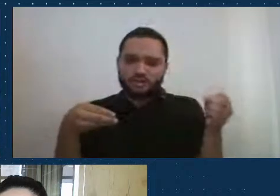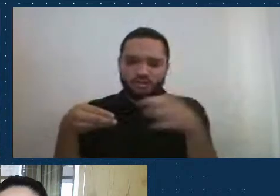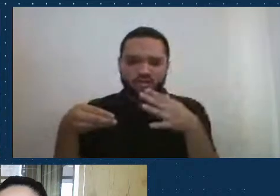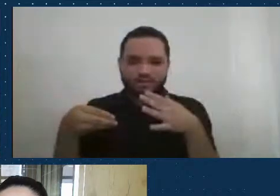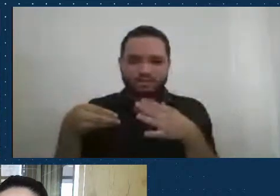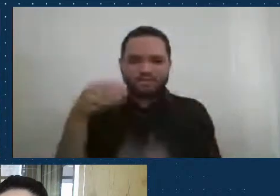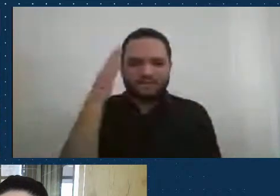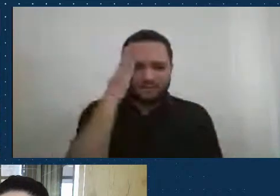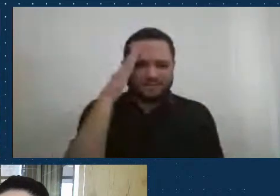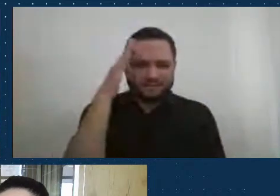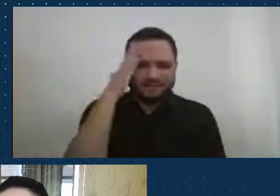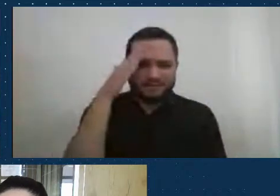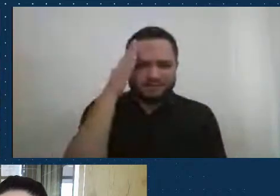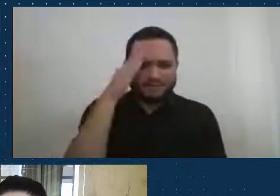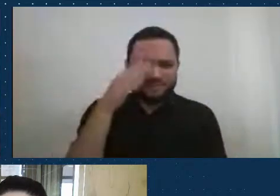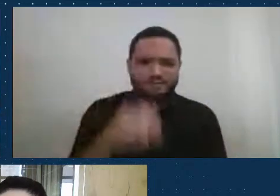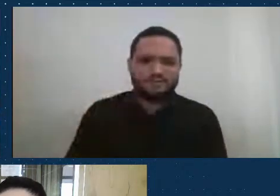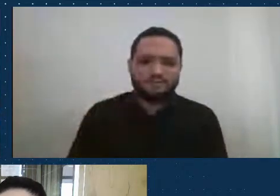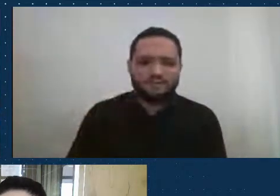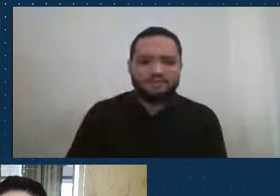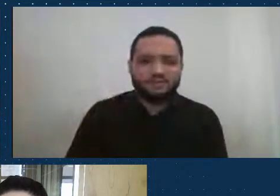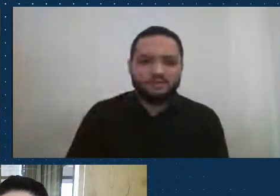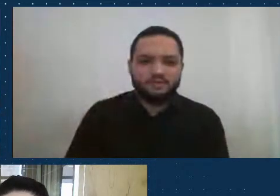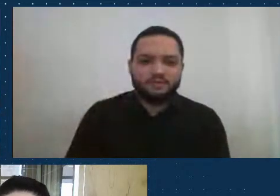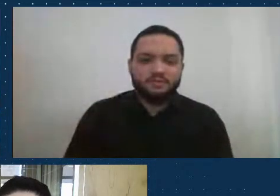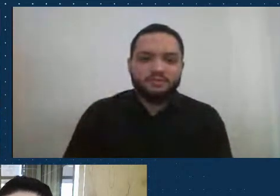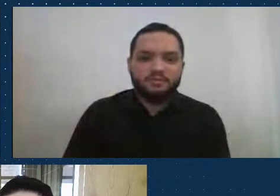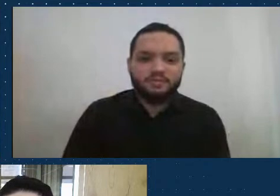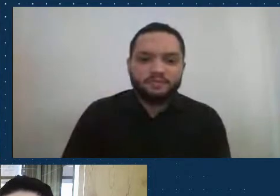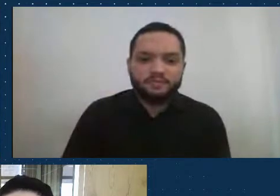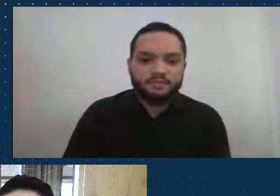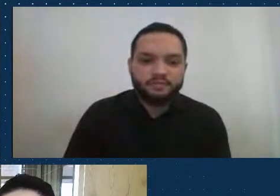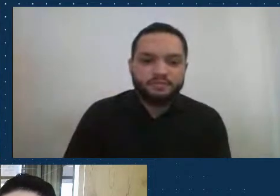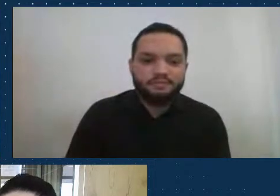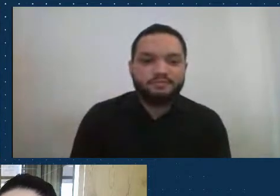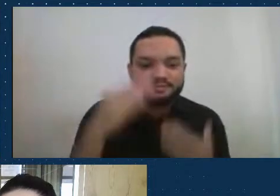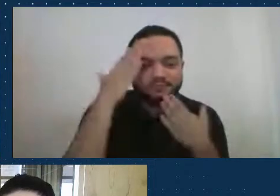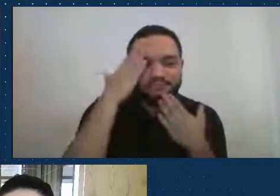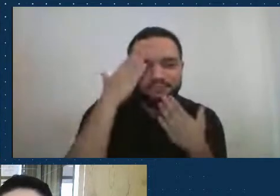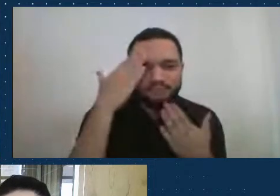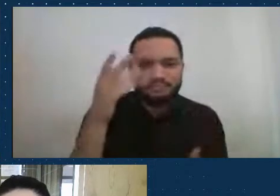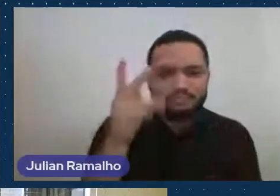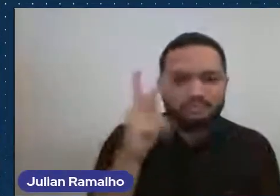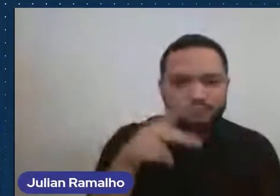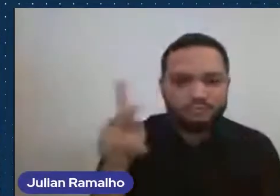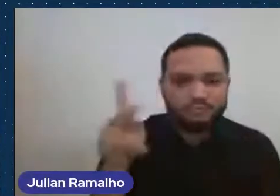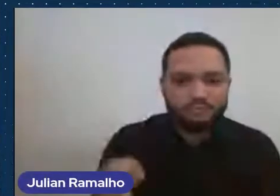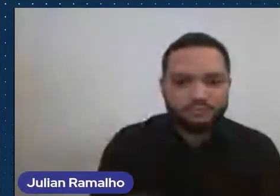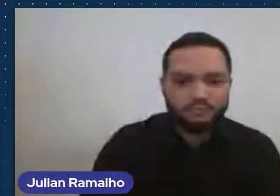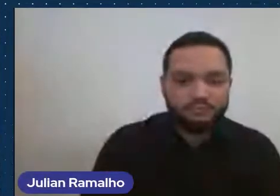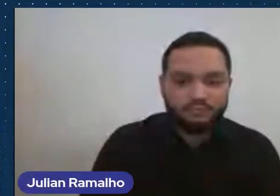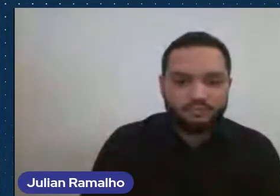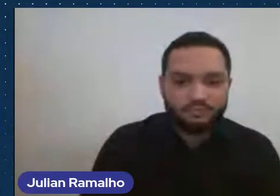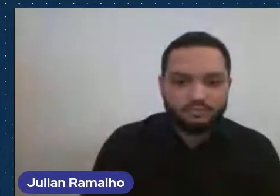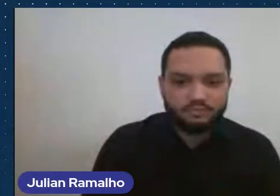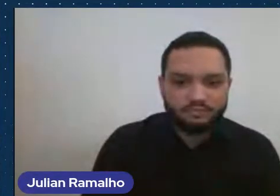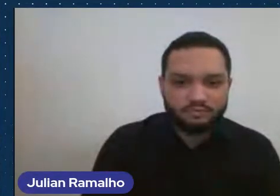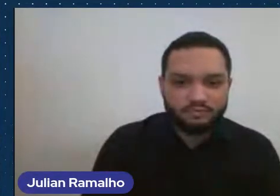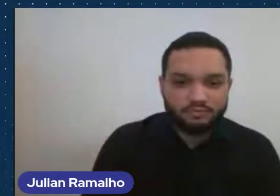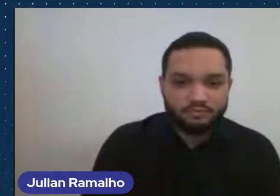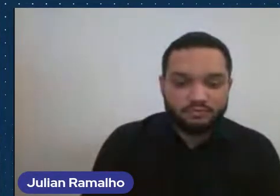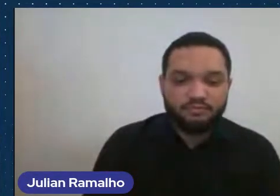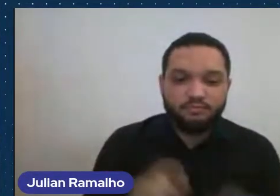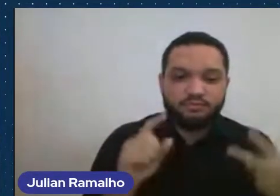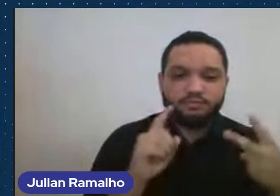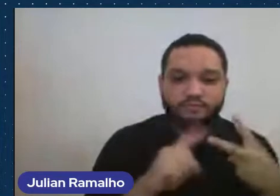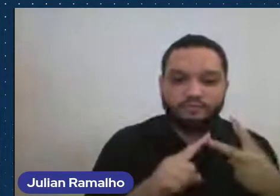lhe responder, mas é por aí. Muito bom, professor. Acredito que conseguiu. Uhum. O Fernando